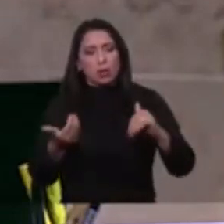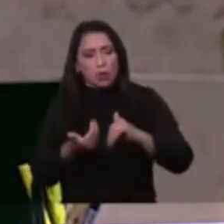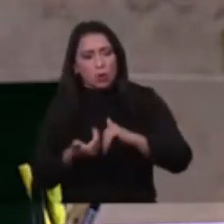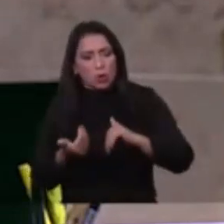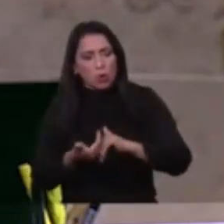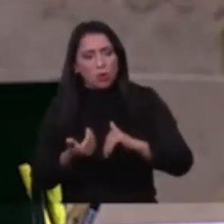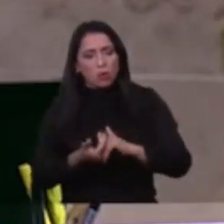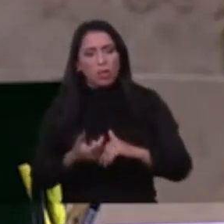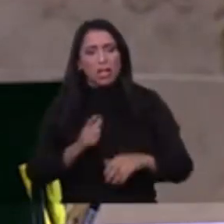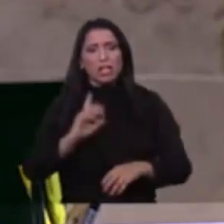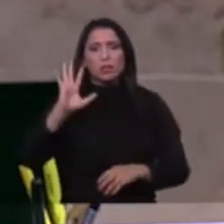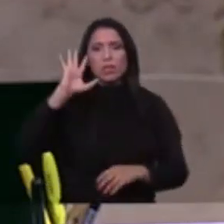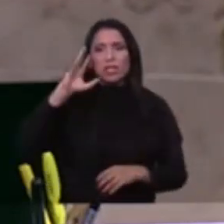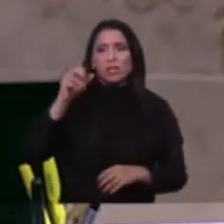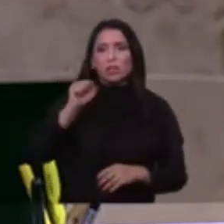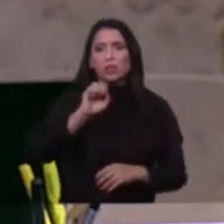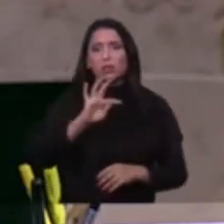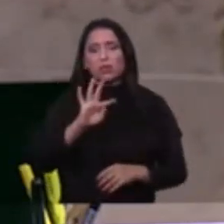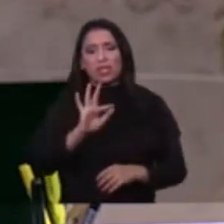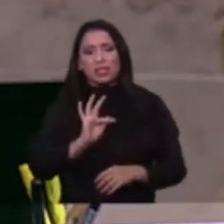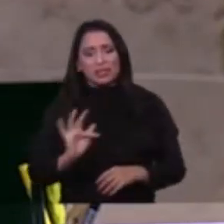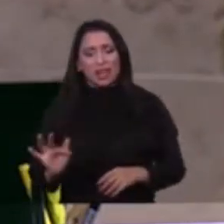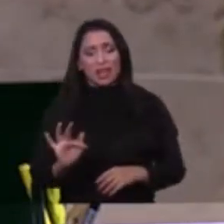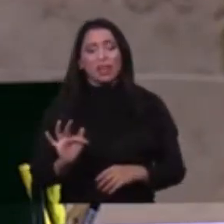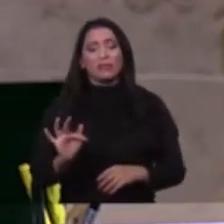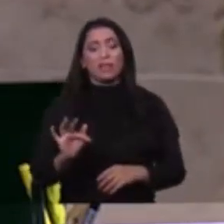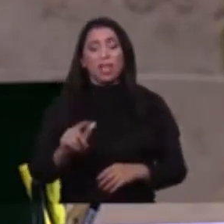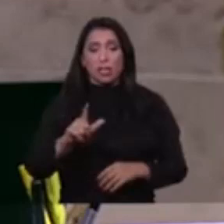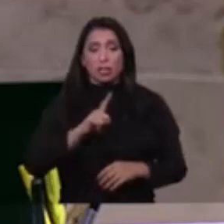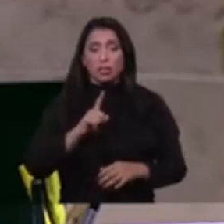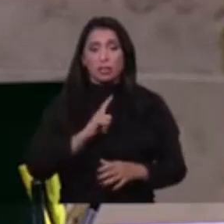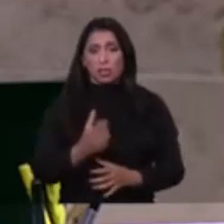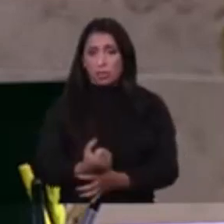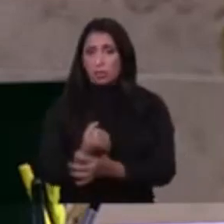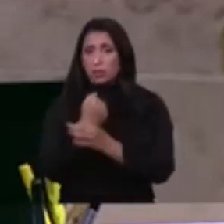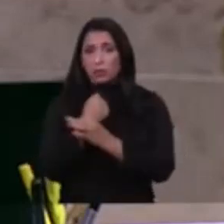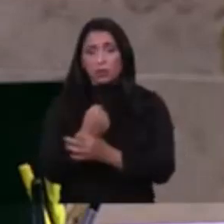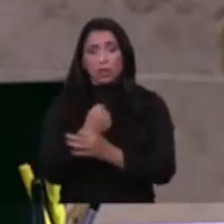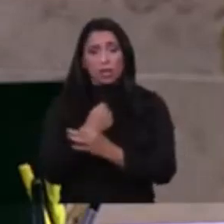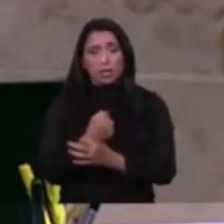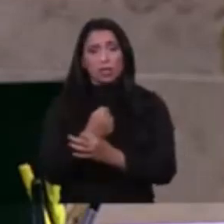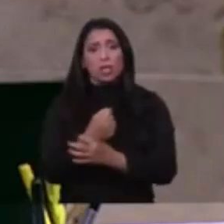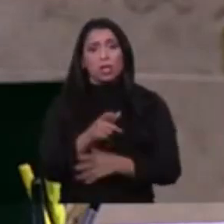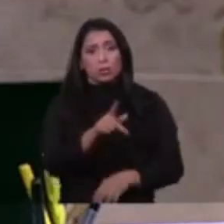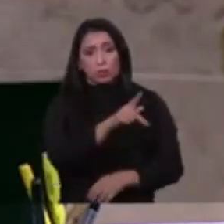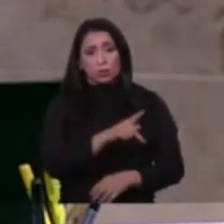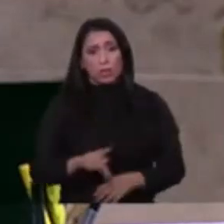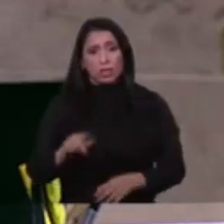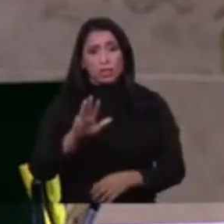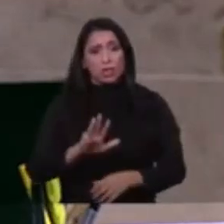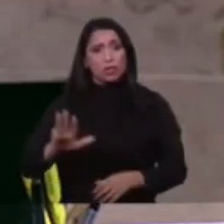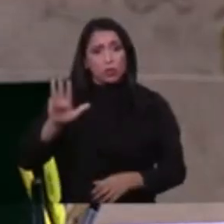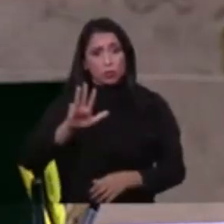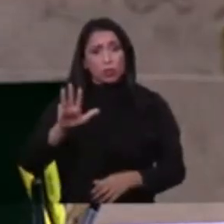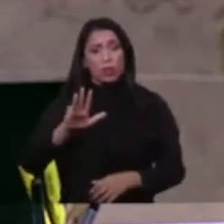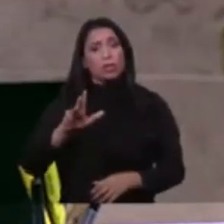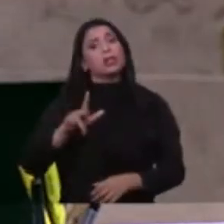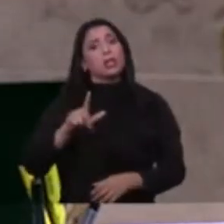dessa Suprema Corte, que asseguraram a capacidade eleitoral passiva do presidente eleito Luiz Inácio Lula da